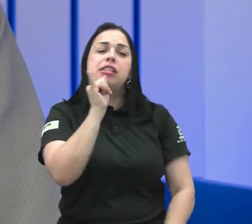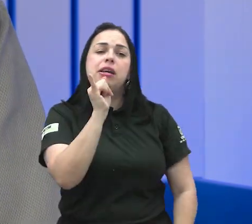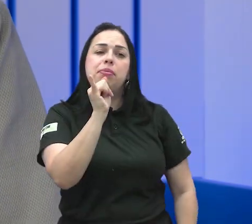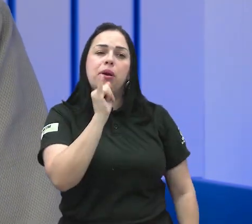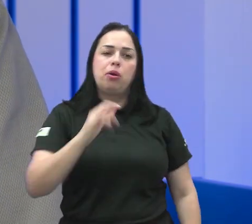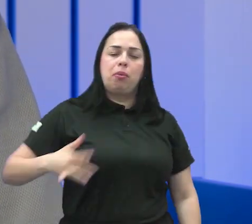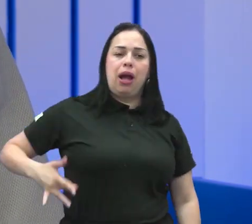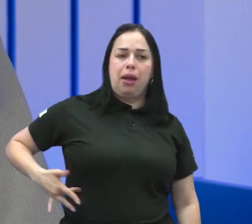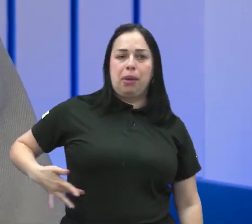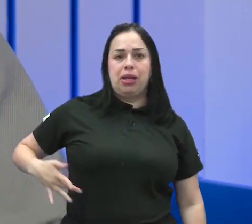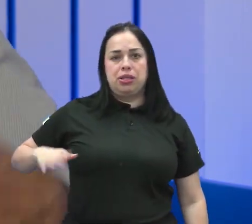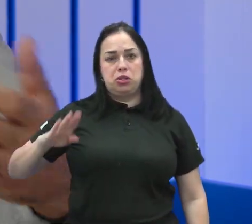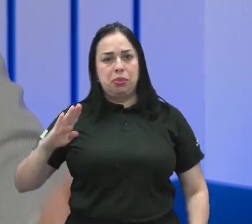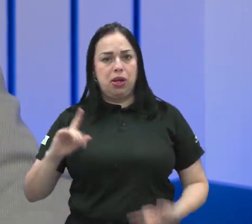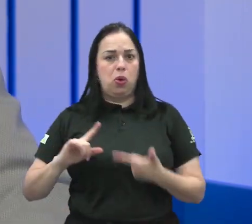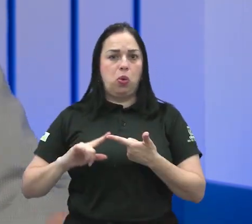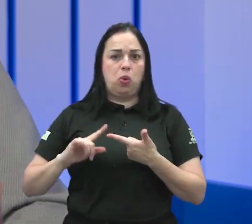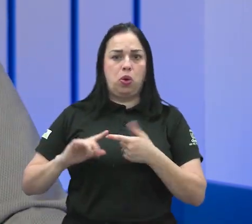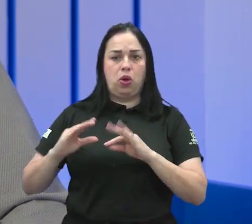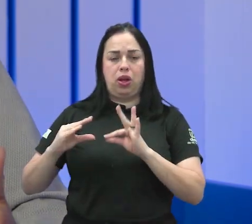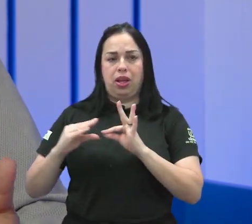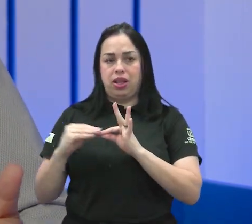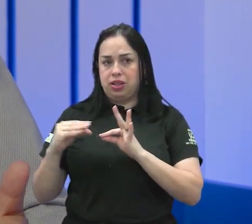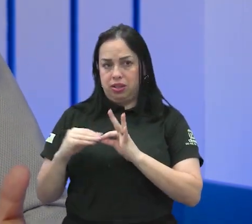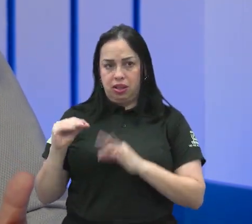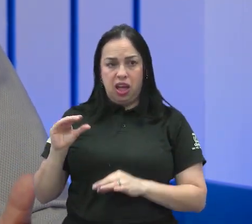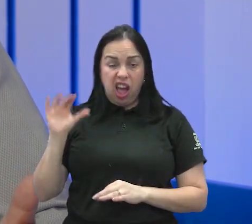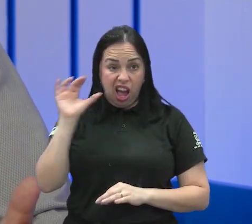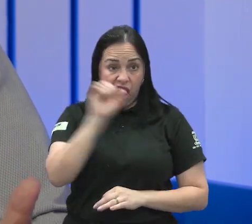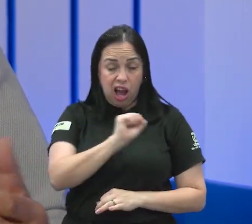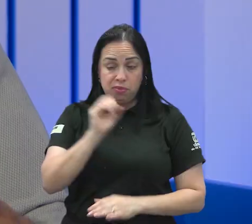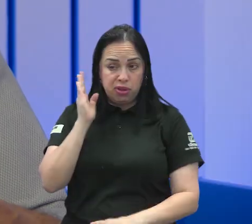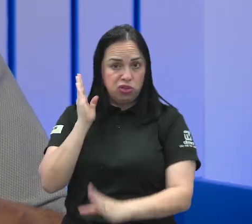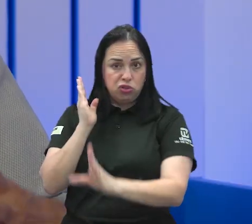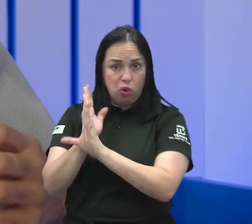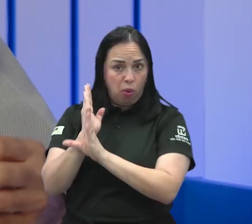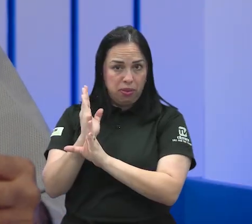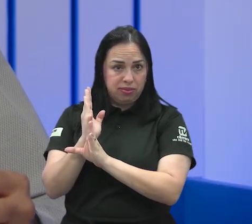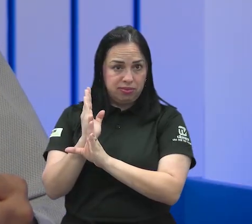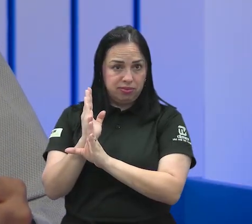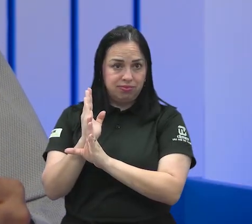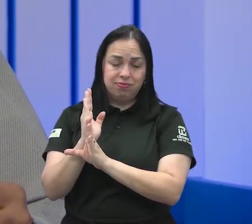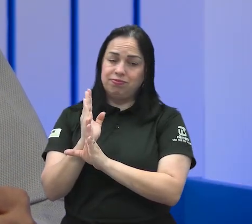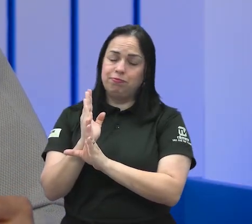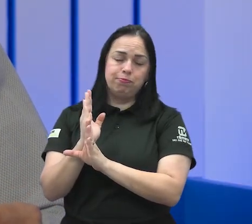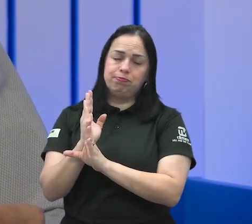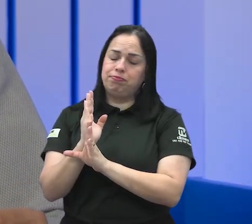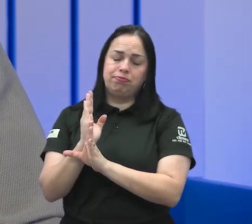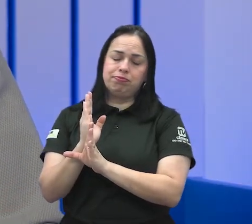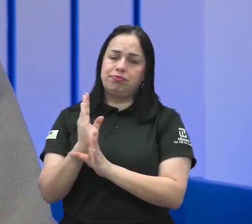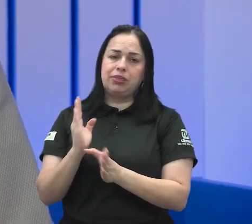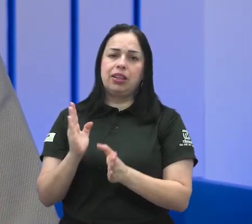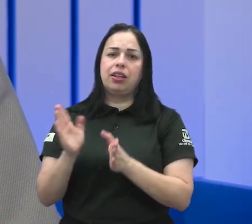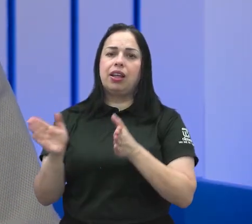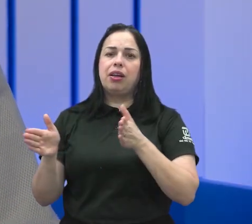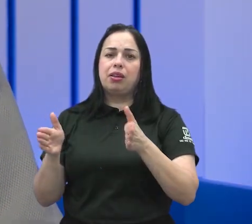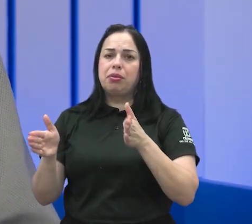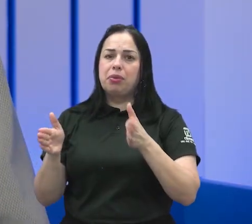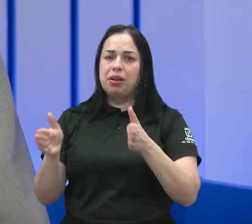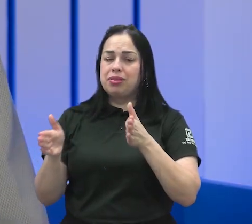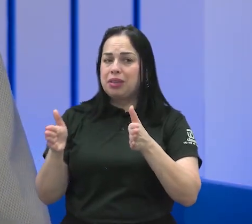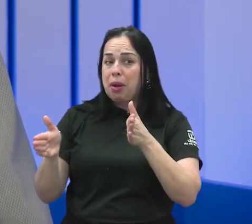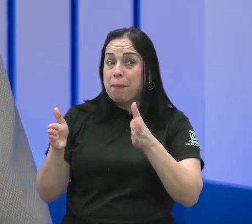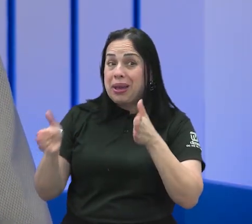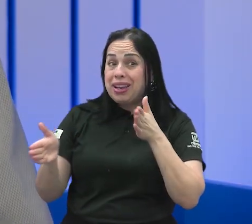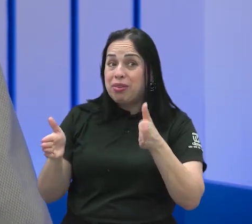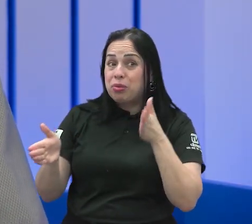exemplo, uma hepatite, um HIV, não é rápido que esse exame vai detectar positivo. Tem um